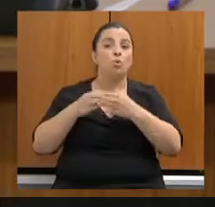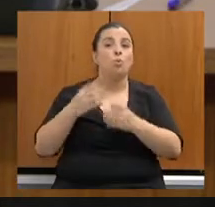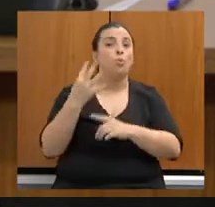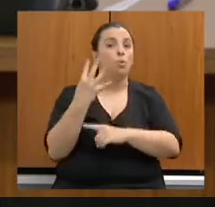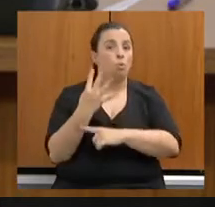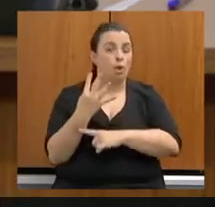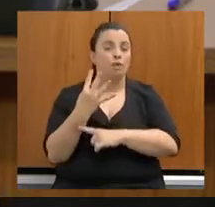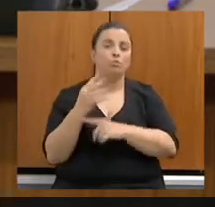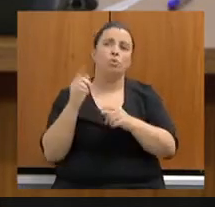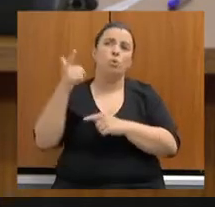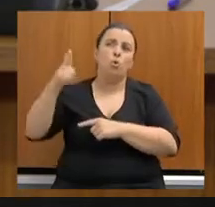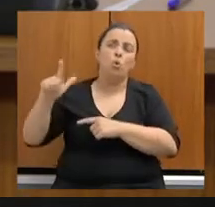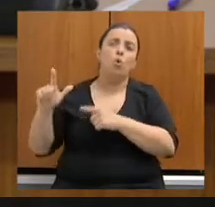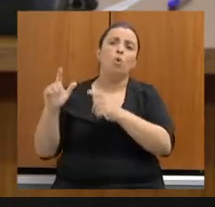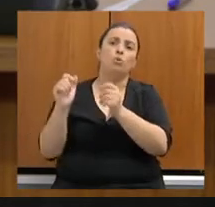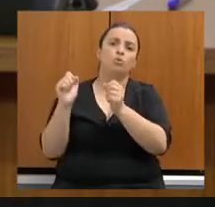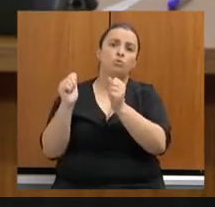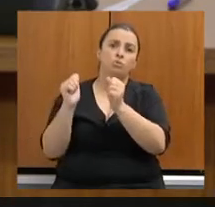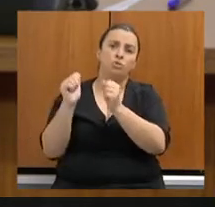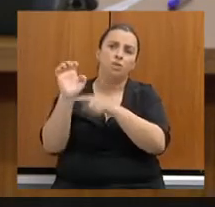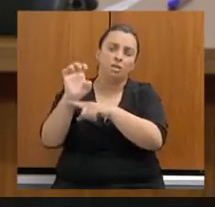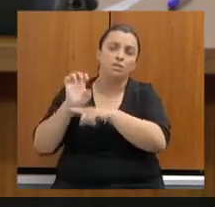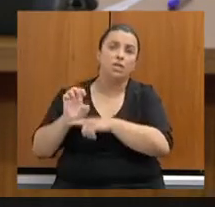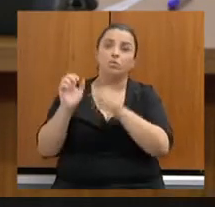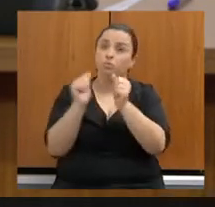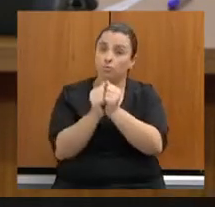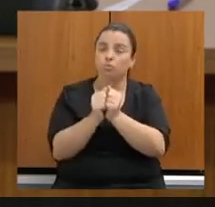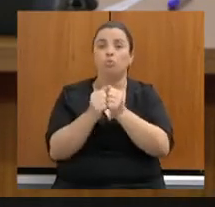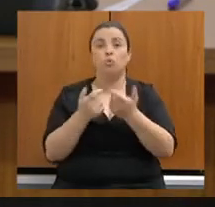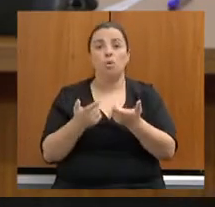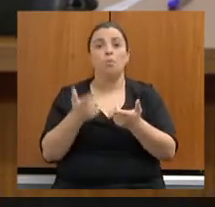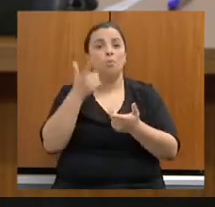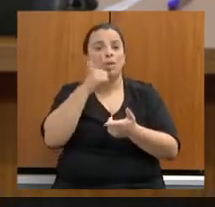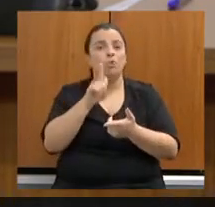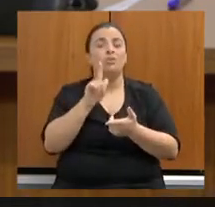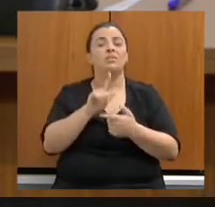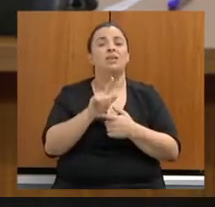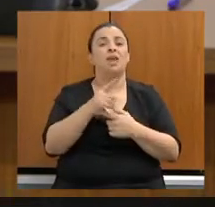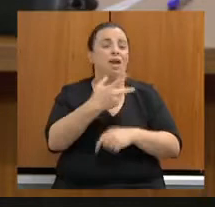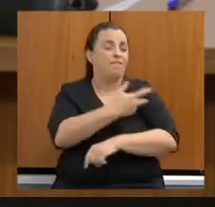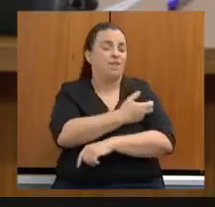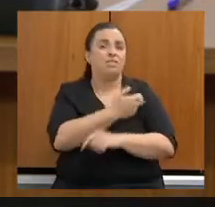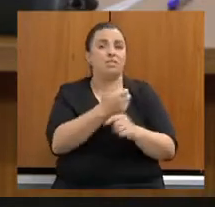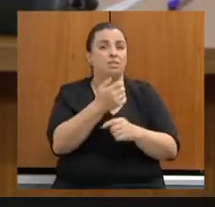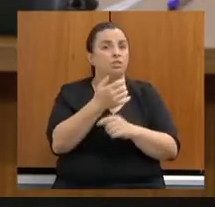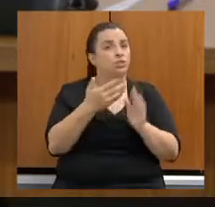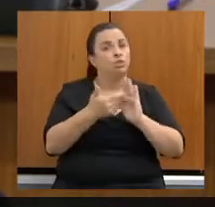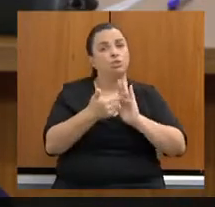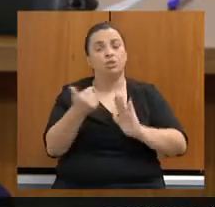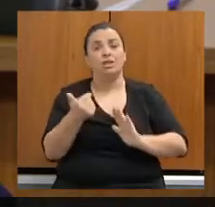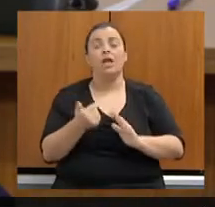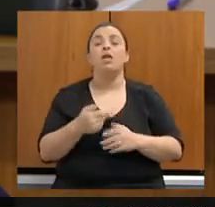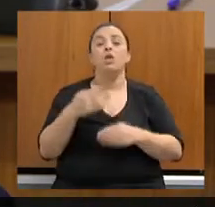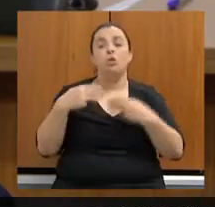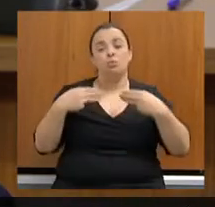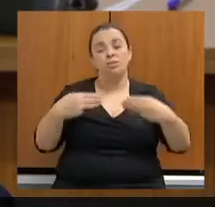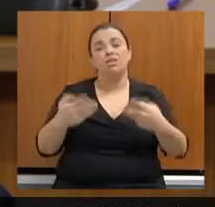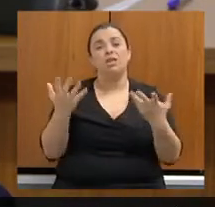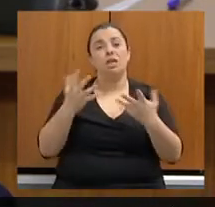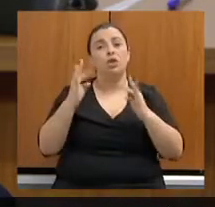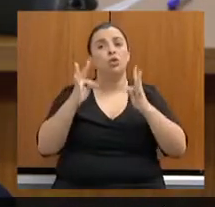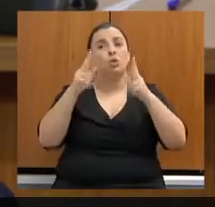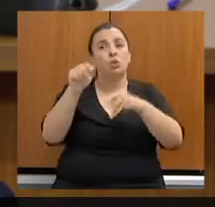junto com outros estados E isso também para retirar da vacina o ministério que aqui todos os estados esteja com tudo